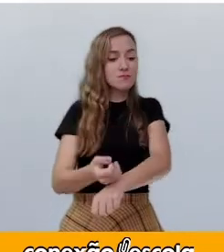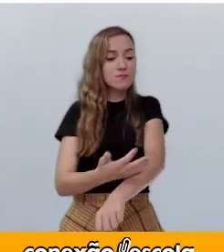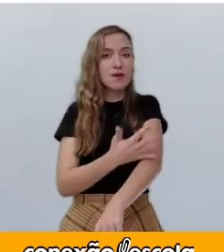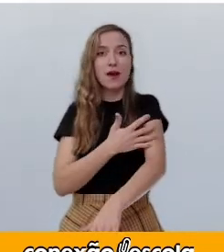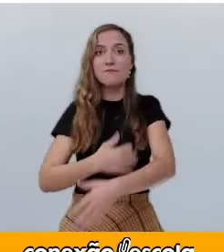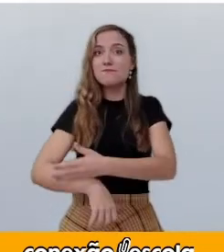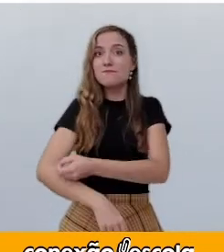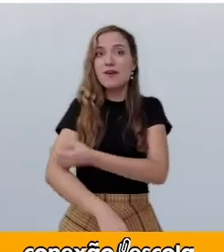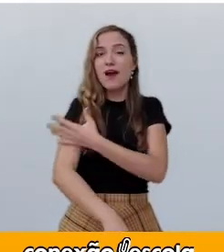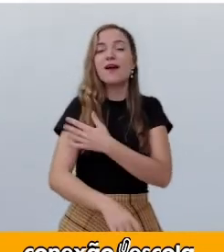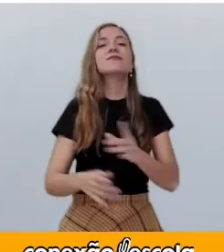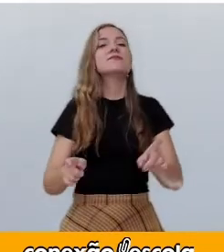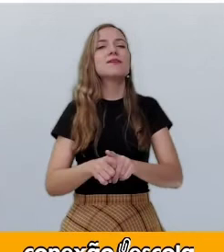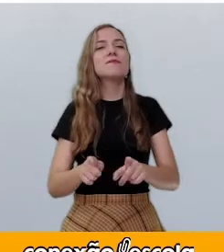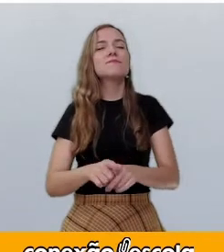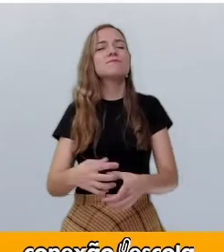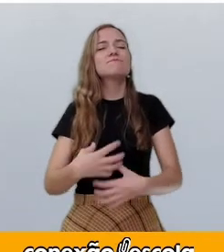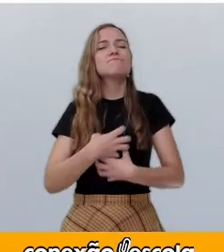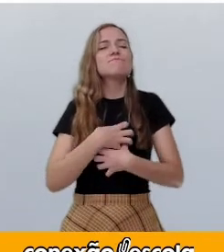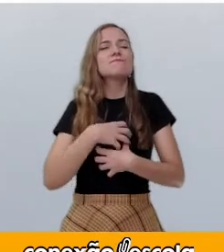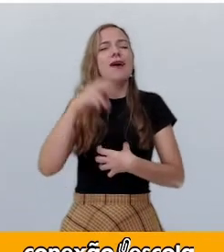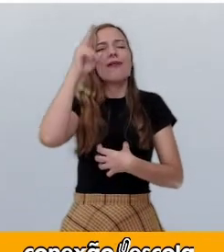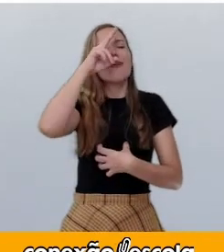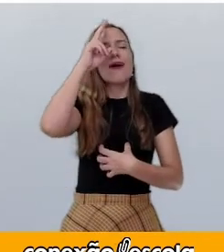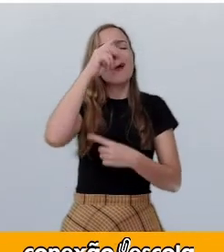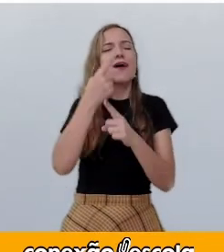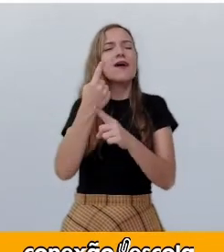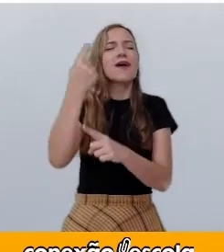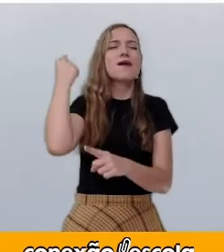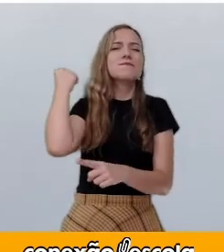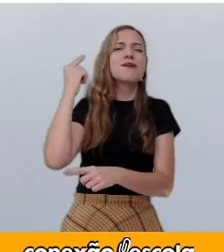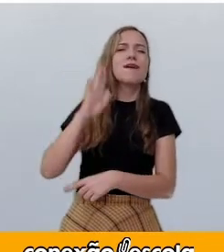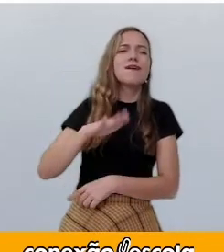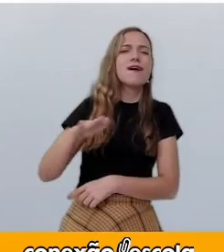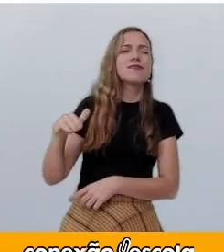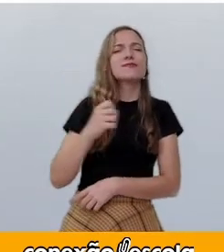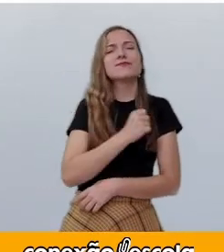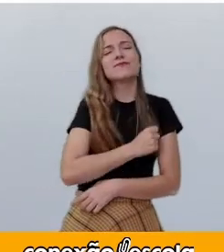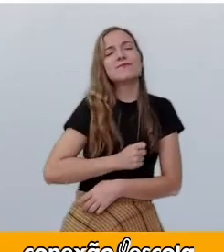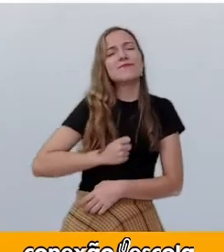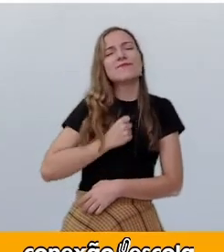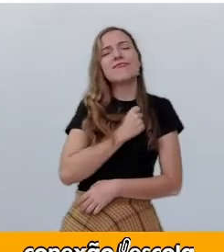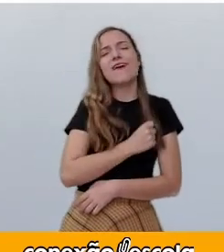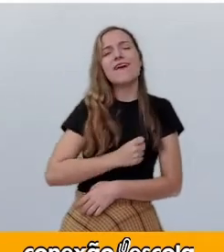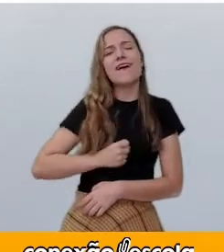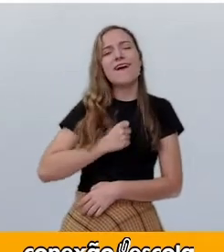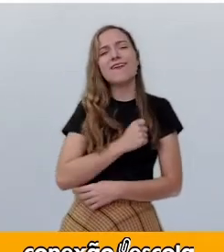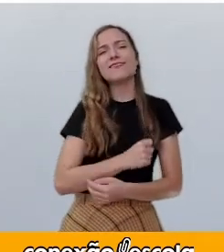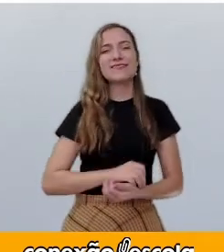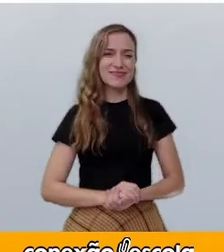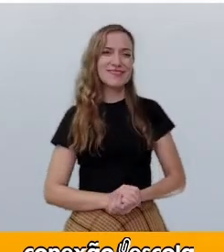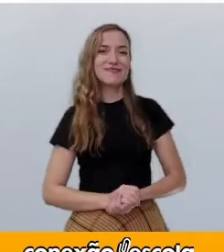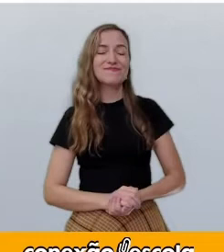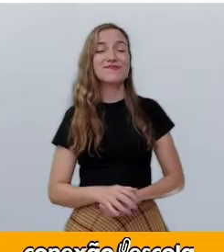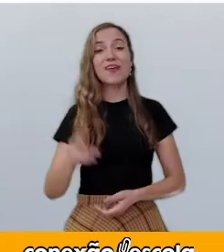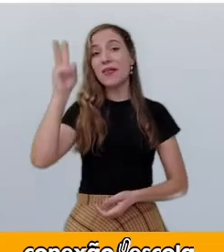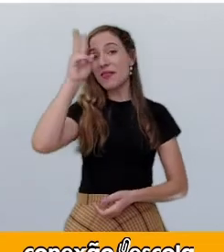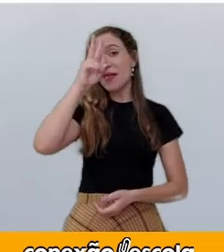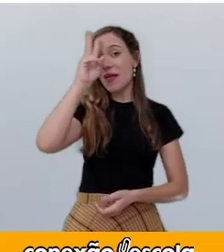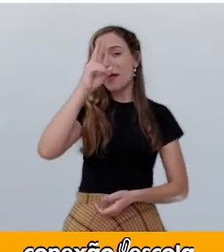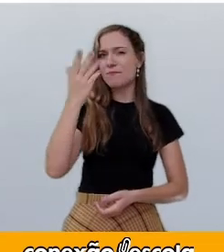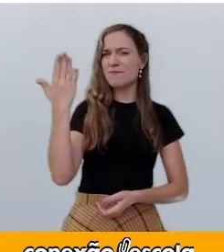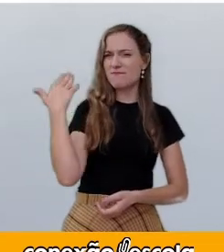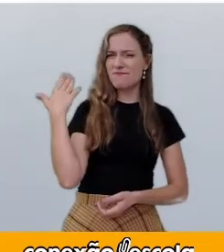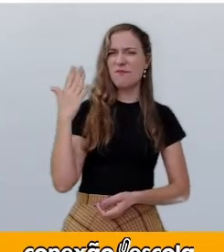braços e pernas Mas minhas memórias da infância recordo que quando